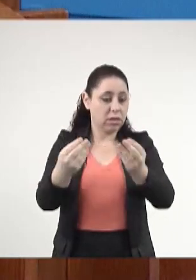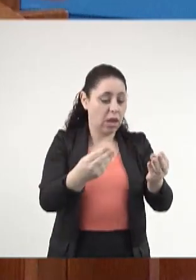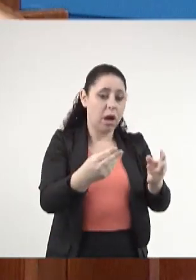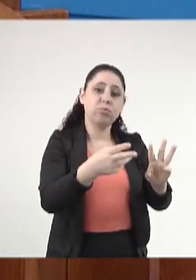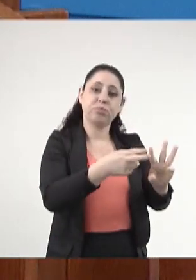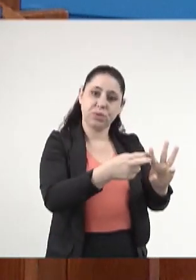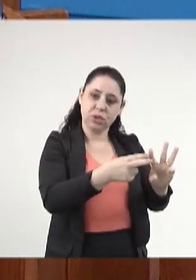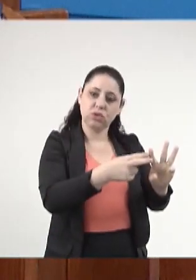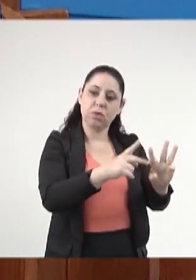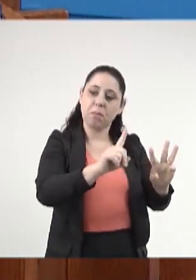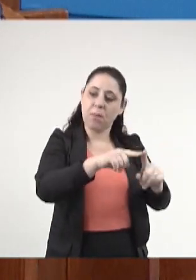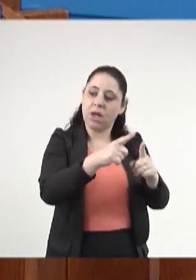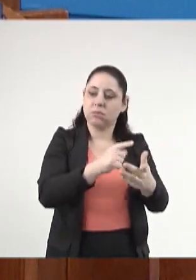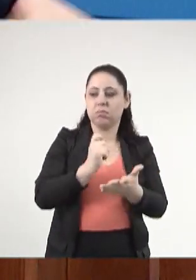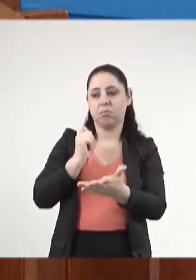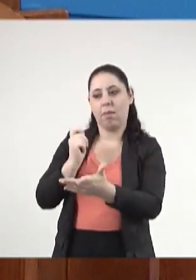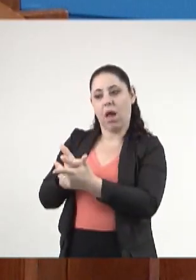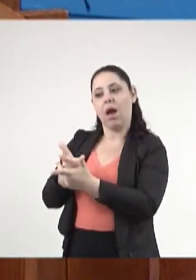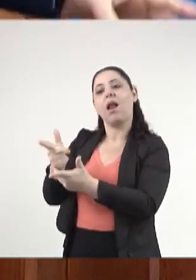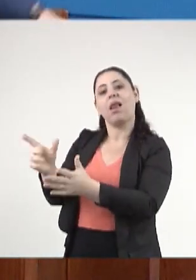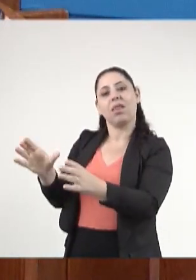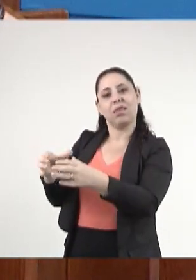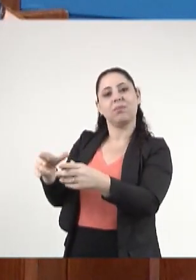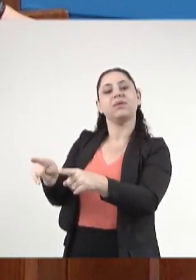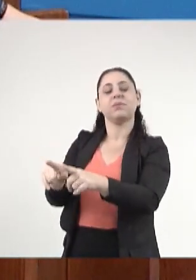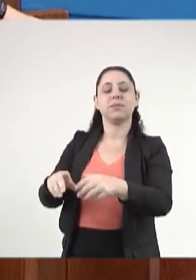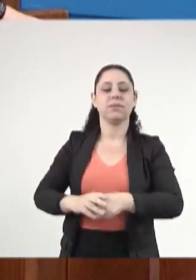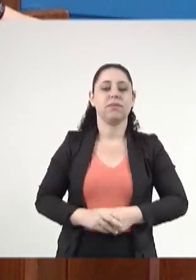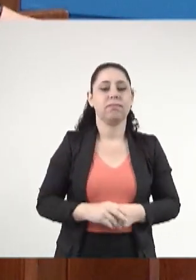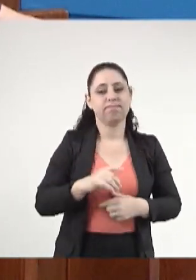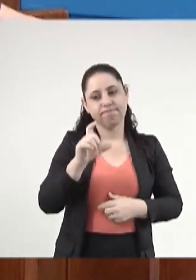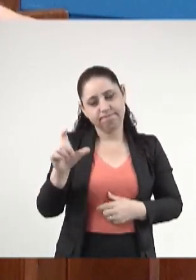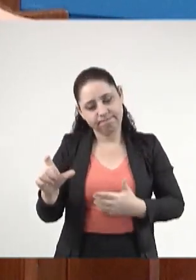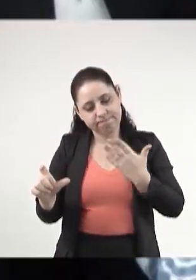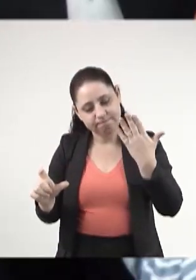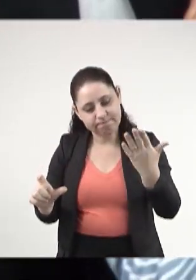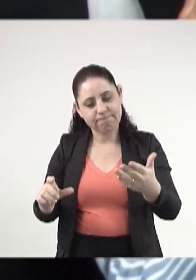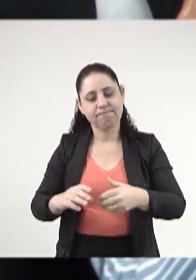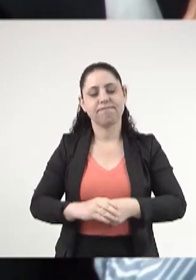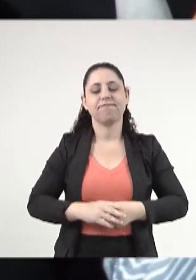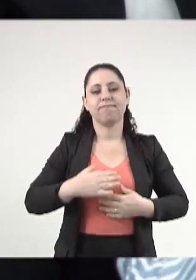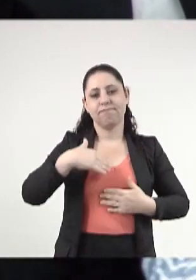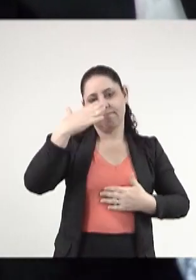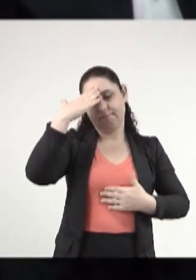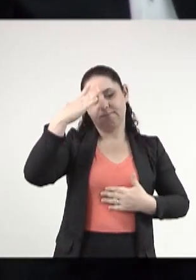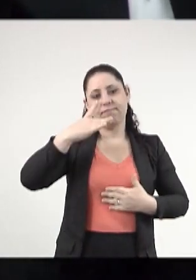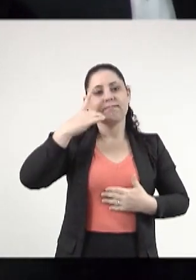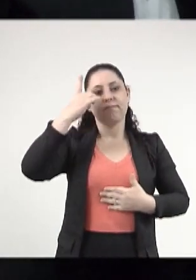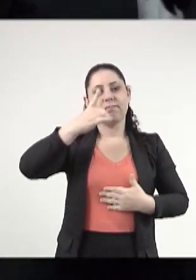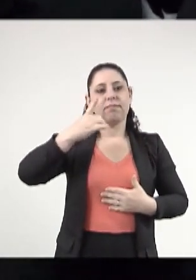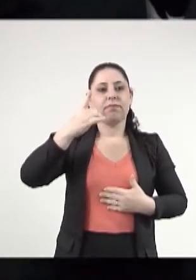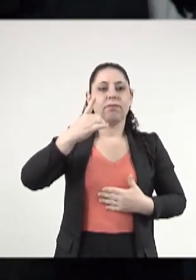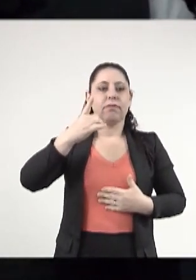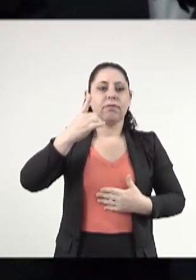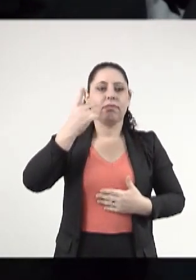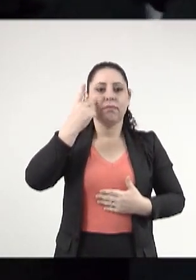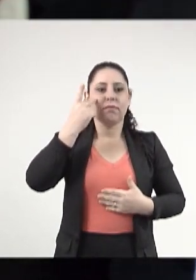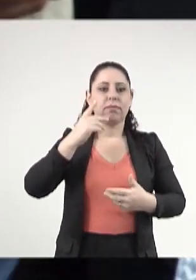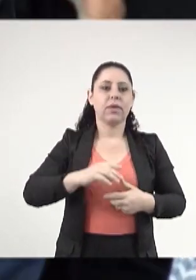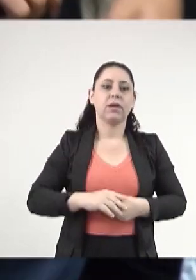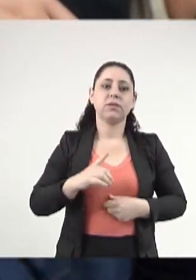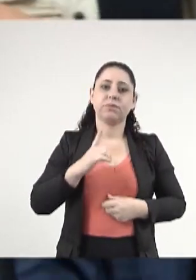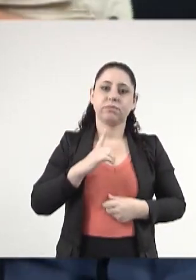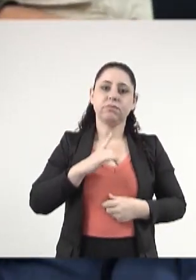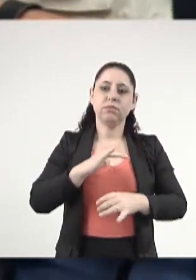ser devolvidas aos indígenas. Concedam a parte a Vossa Excelência. Obrigado pela parte, deputado Pedro Kemp. Há